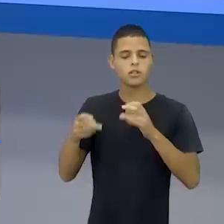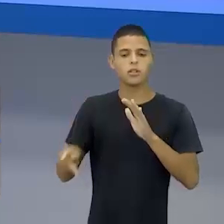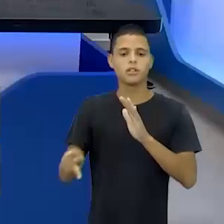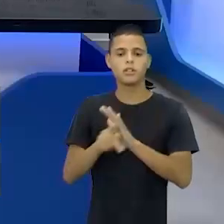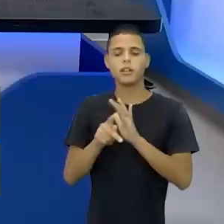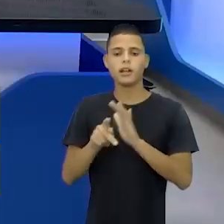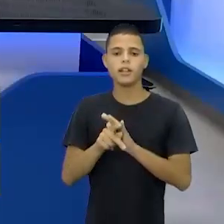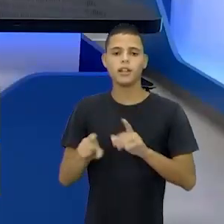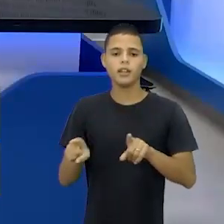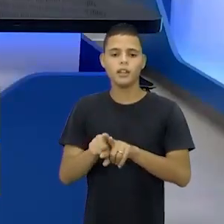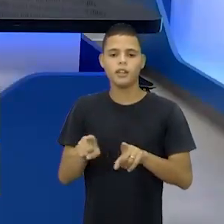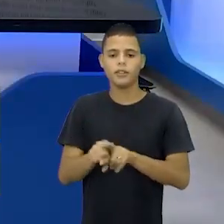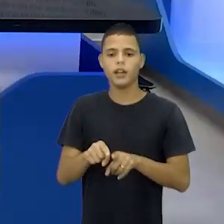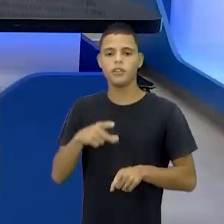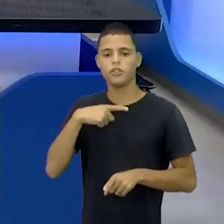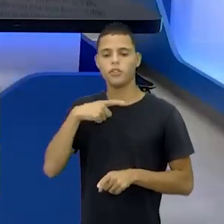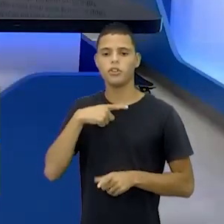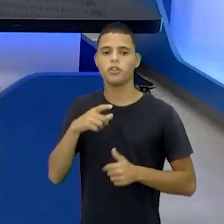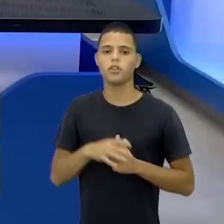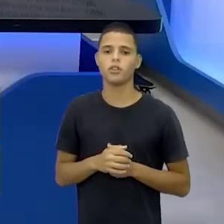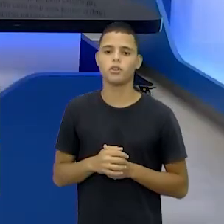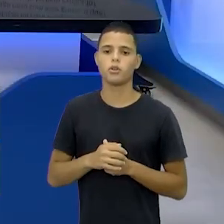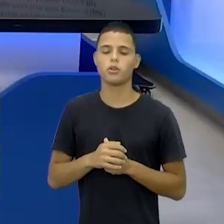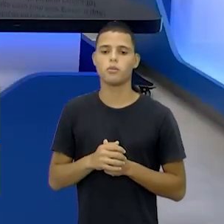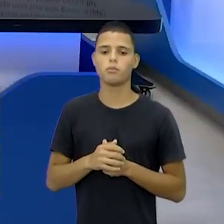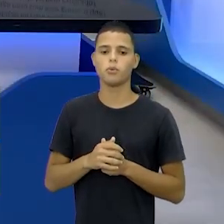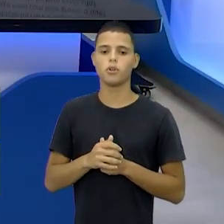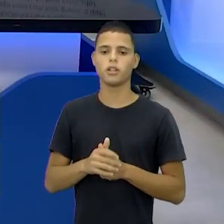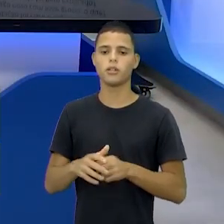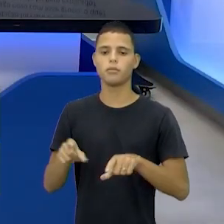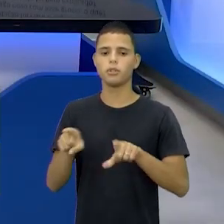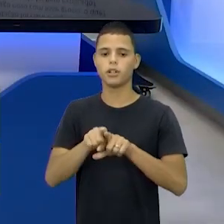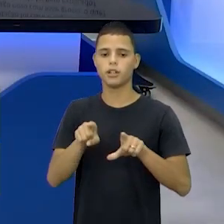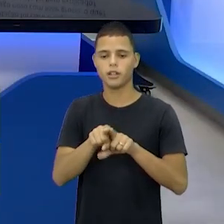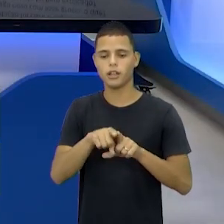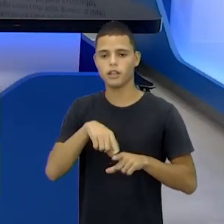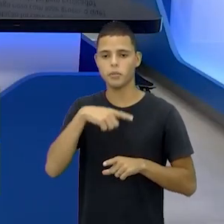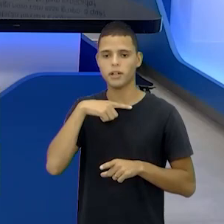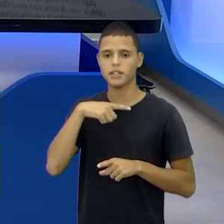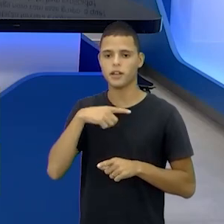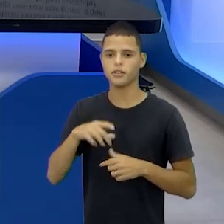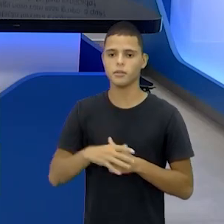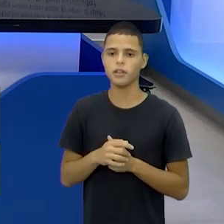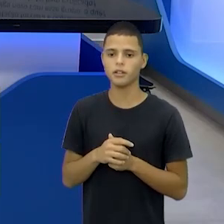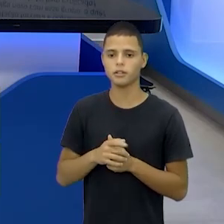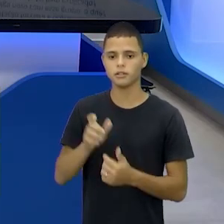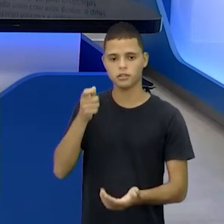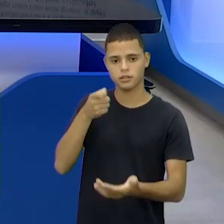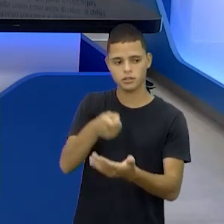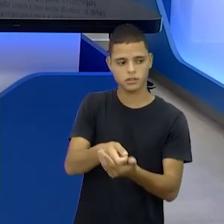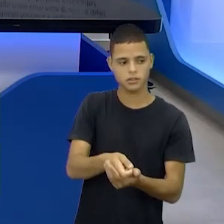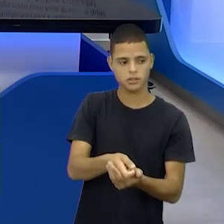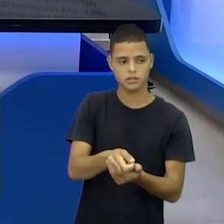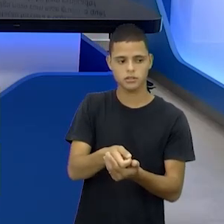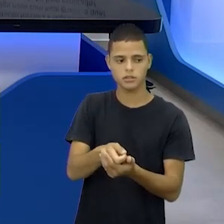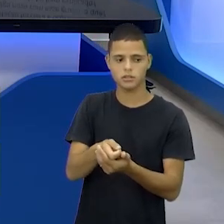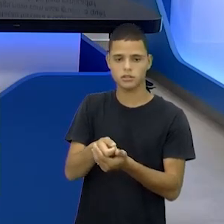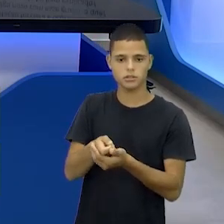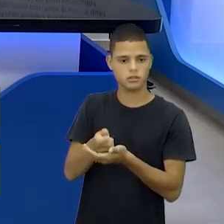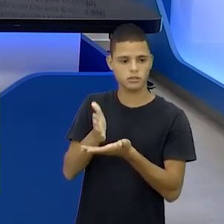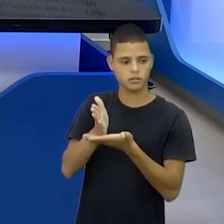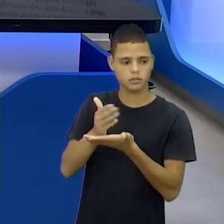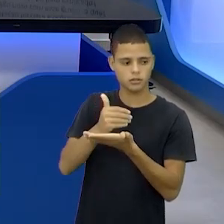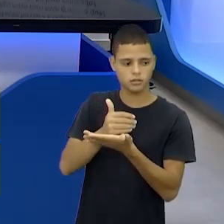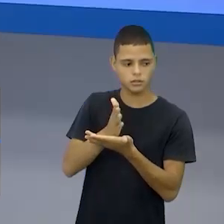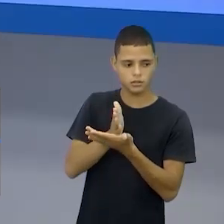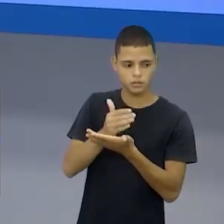né? É isso. Por exemplo, a taxa dele pode ser maior ou menor, mas se ele pagar na metade do tempo, como que ele vai... Às vezes ele